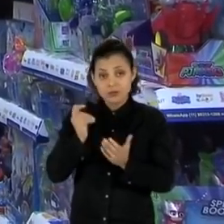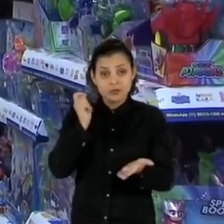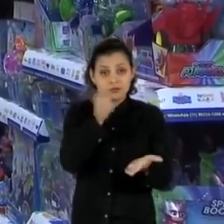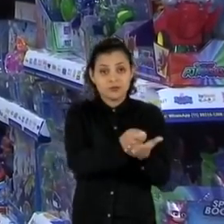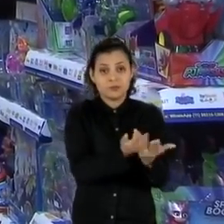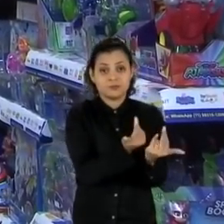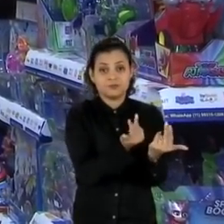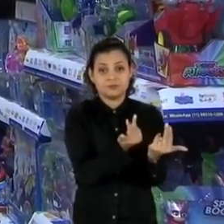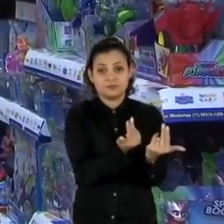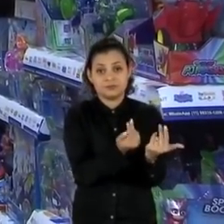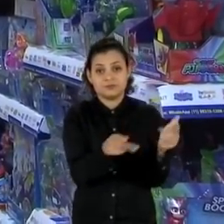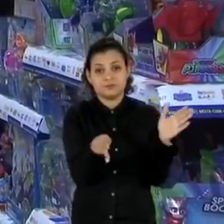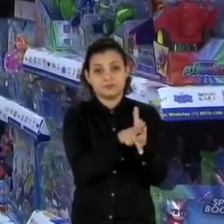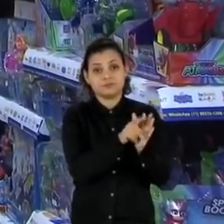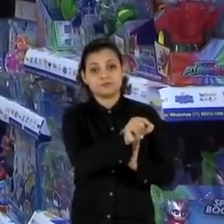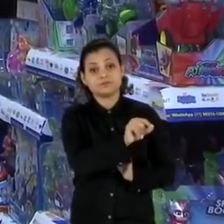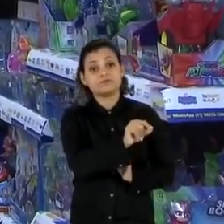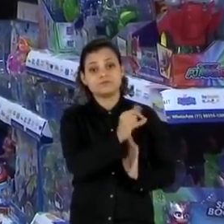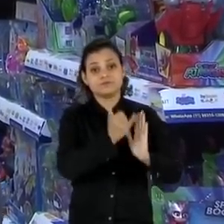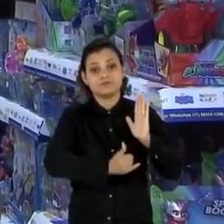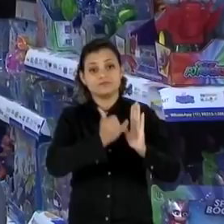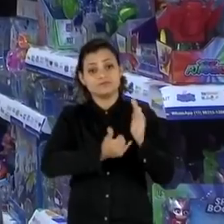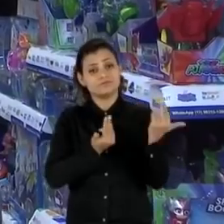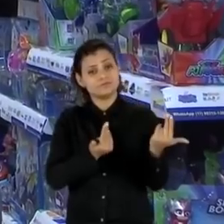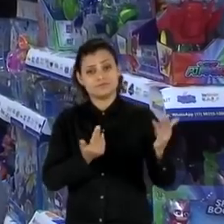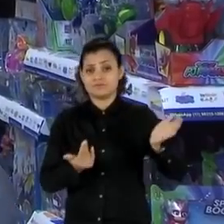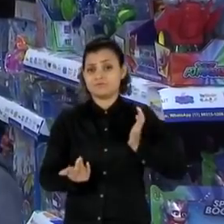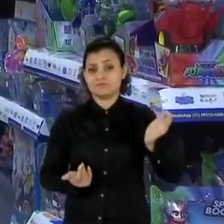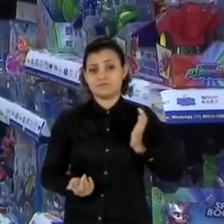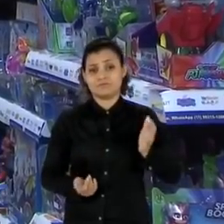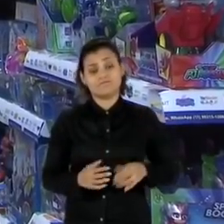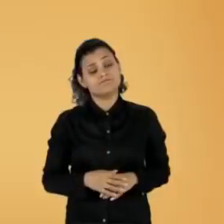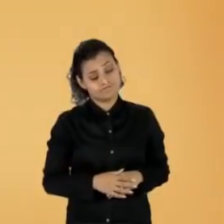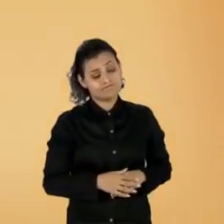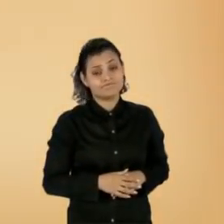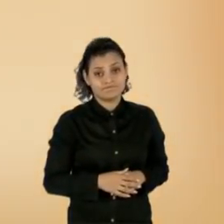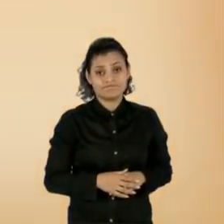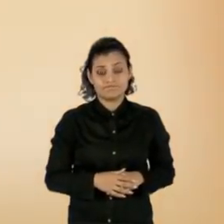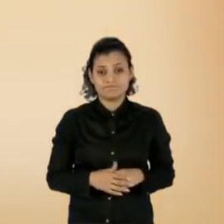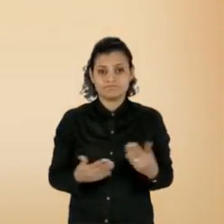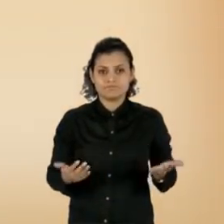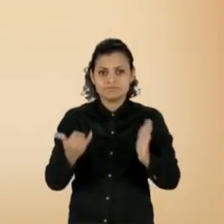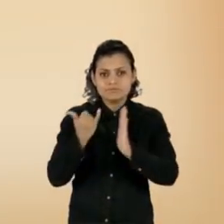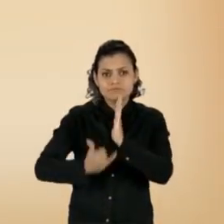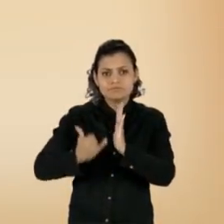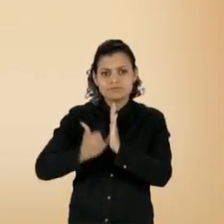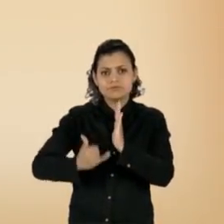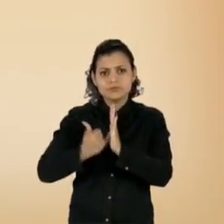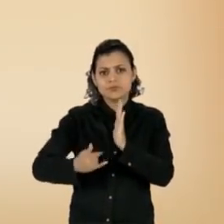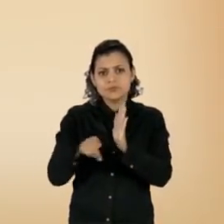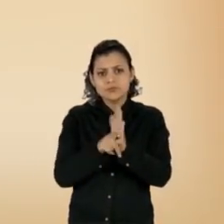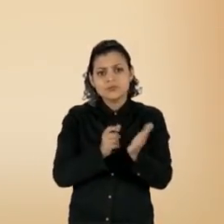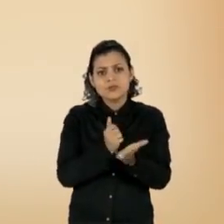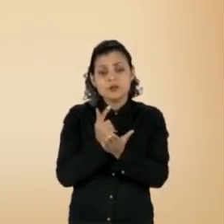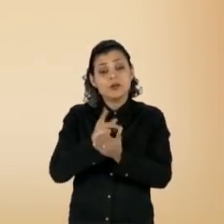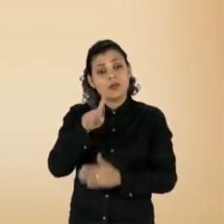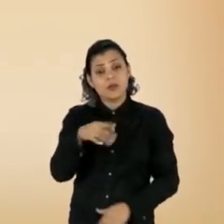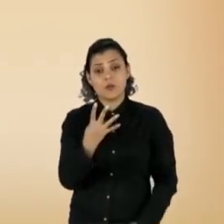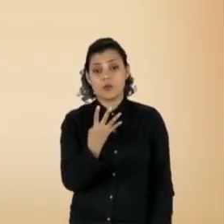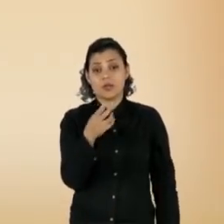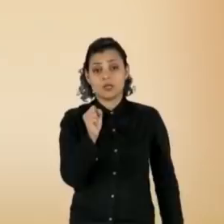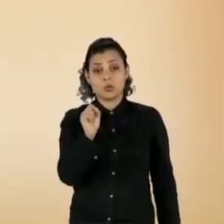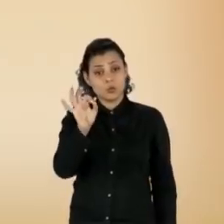pagar exatamente o mesmo valor de imposto que uma pessoa de classe alta a tributação sobre o consumo representa